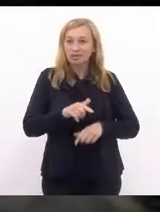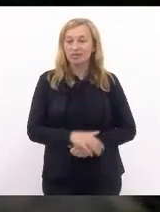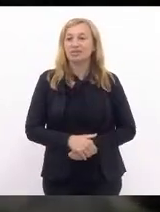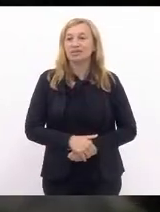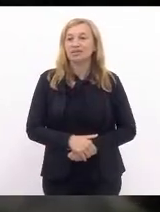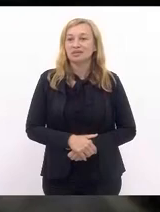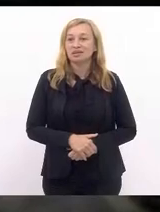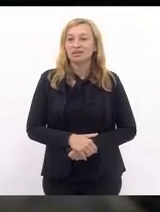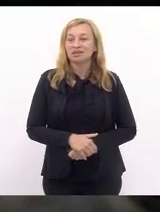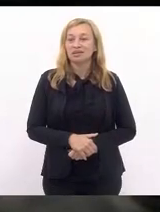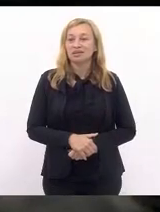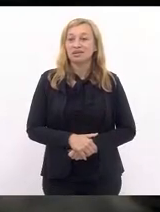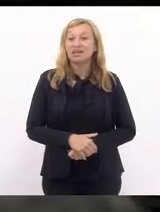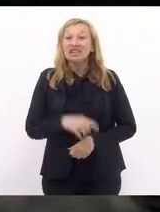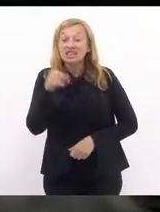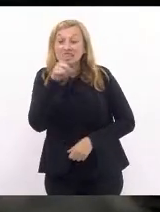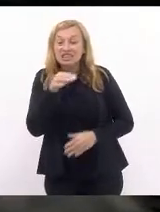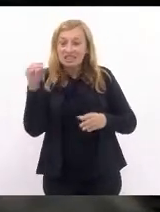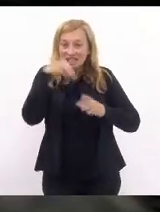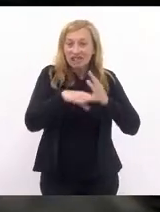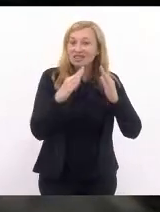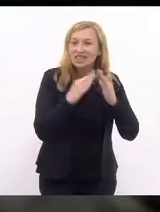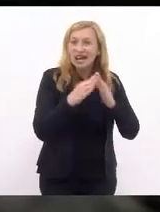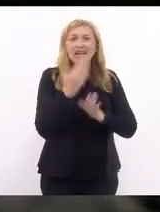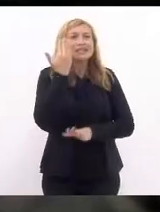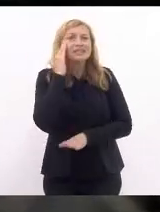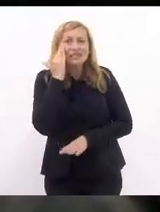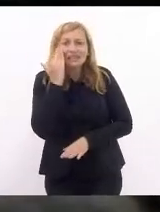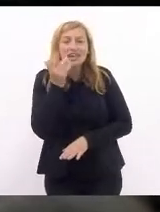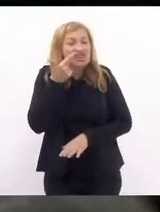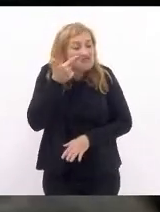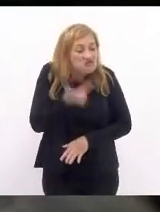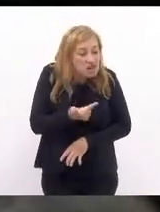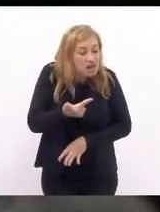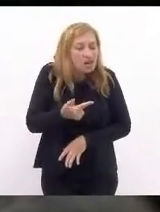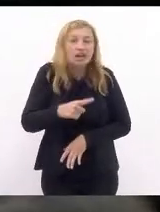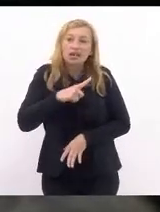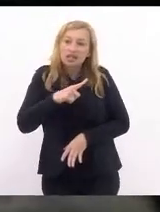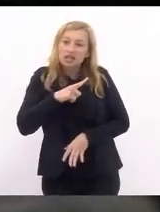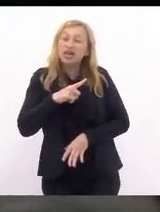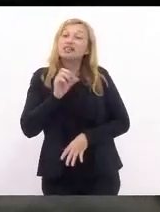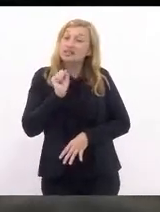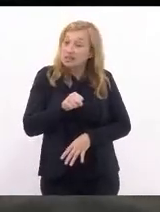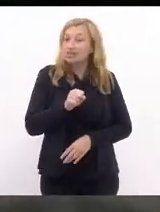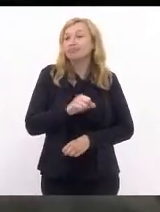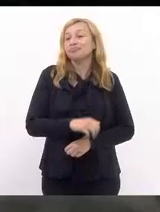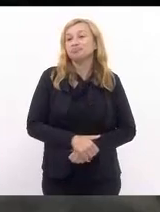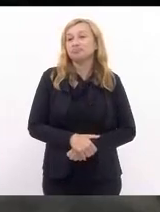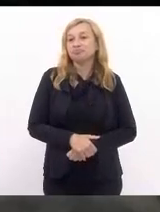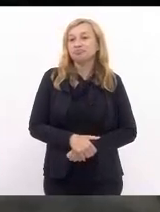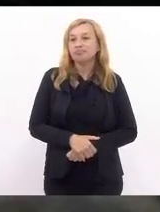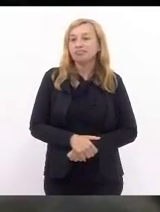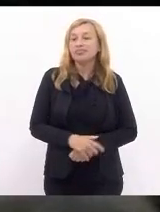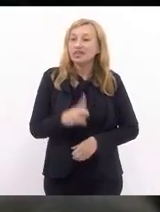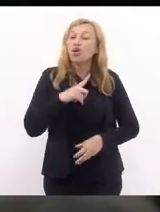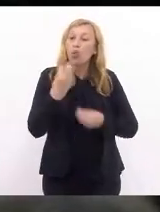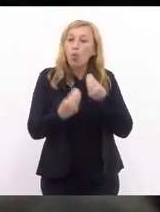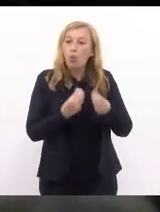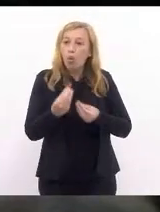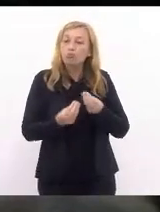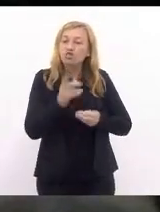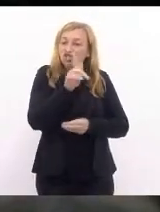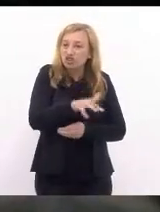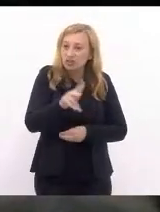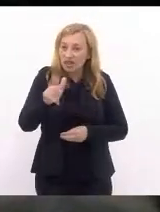sol e aqui dentro dessa casa a gente pode entender e ver que existe de algo sim tem como a gente